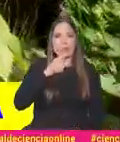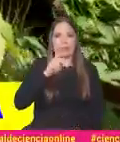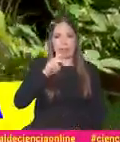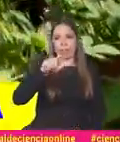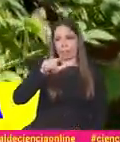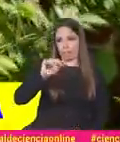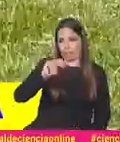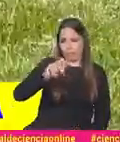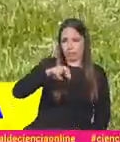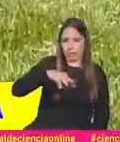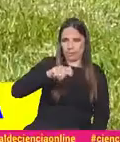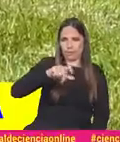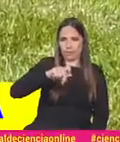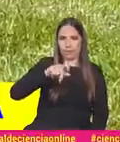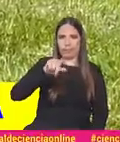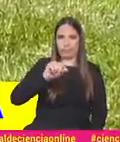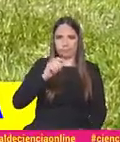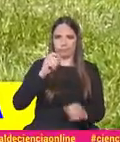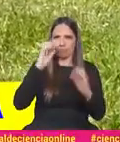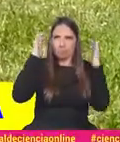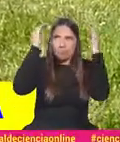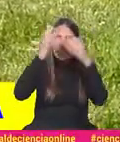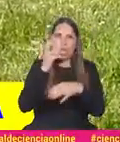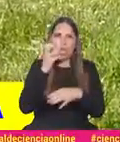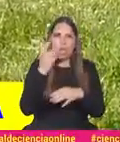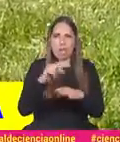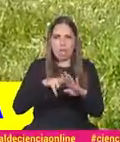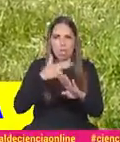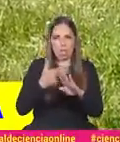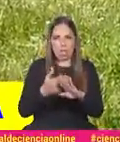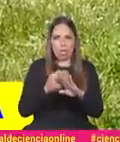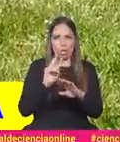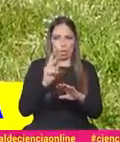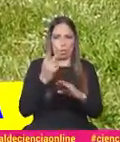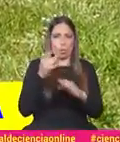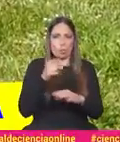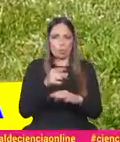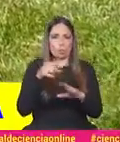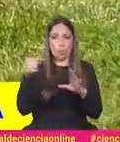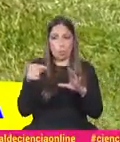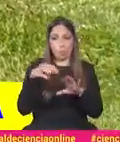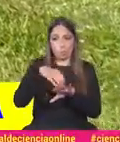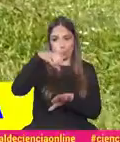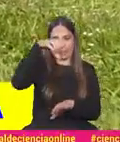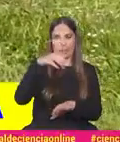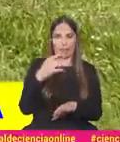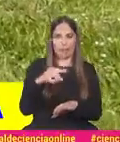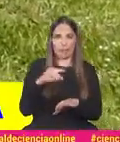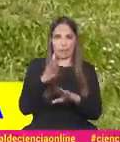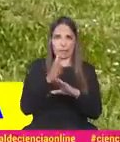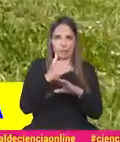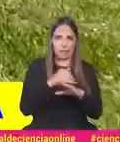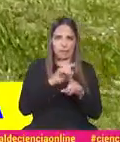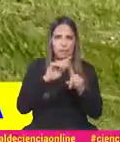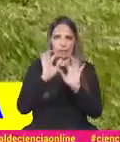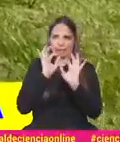alfazema. Nas estufas, temos em conservação duplicados das coleções em campo. No edifício, que é composto por secções